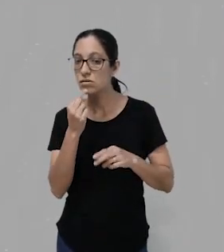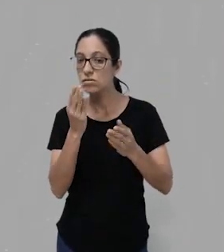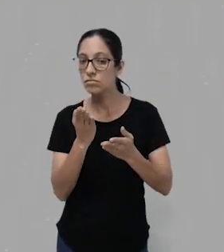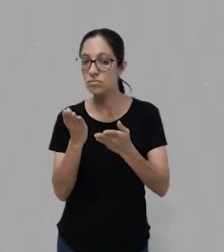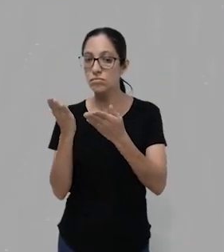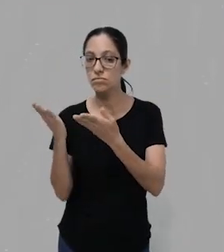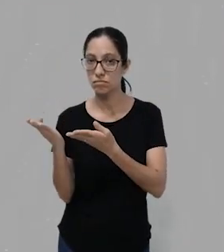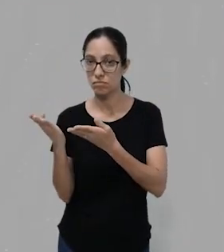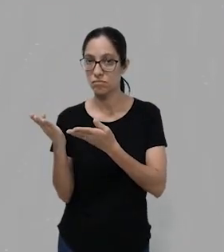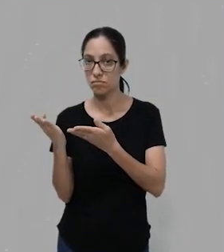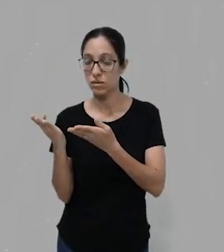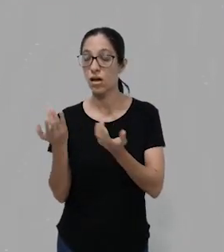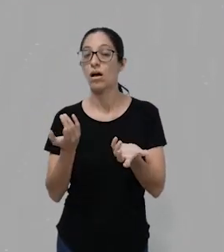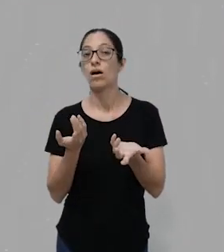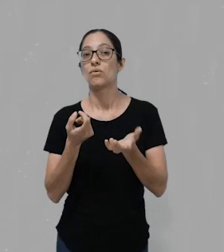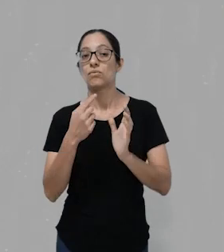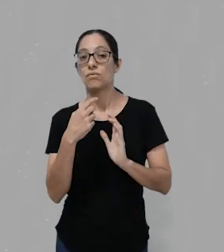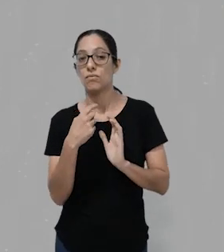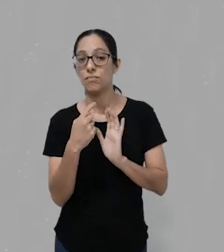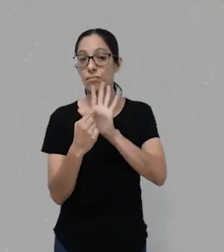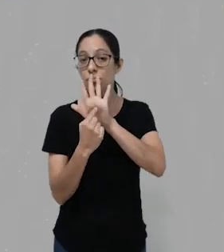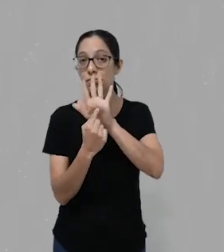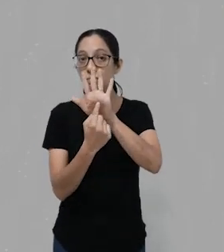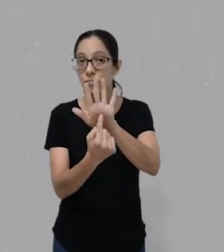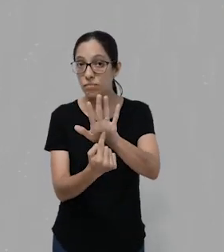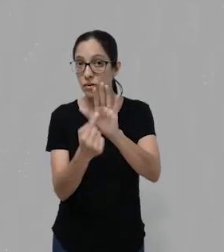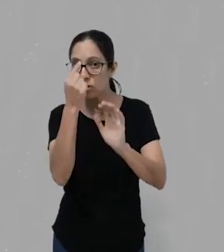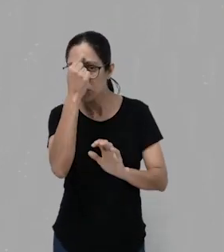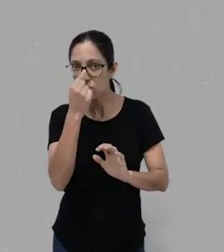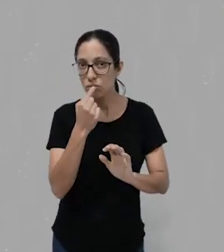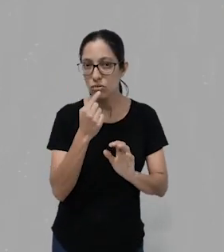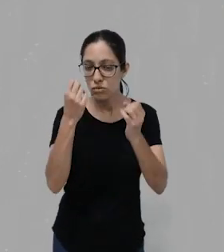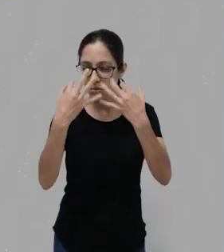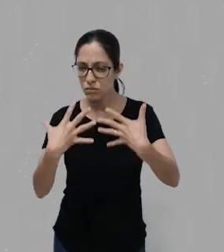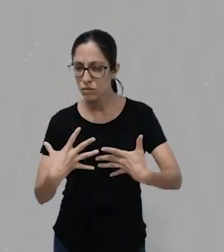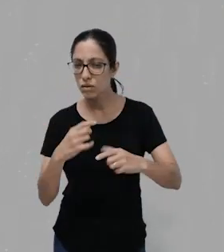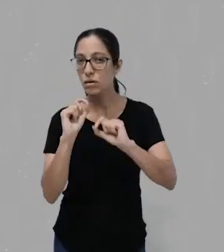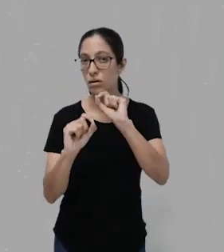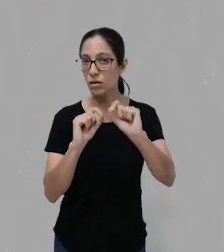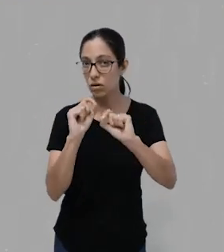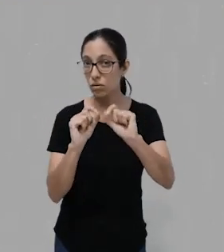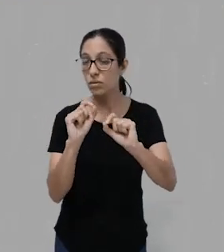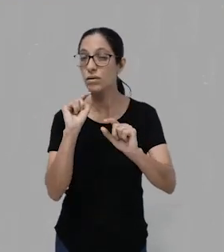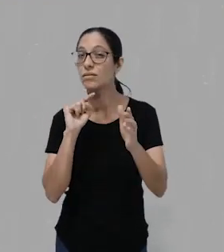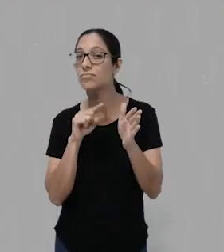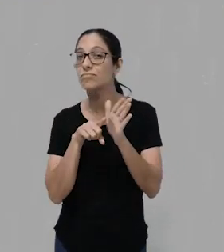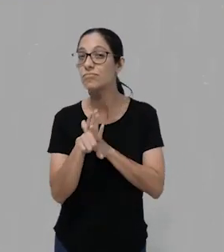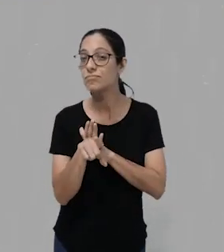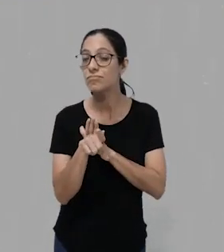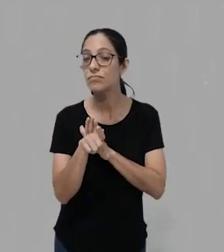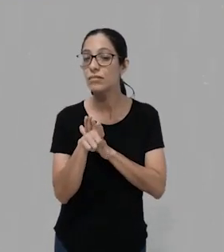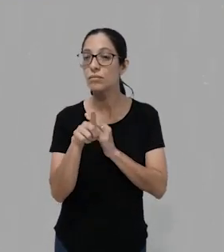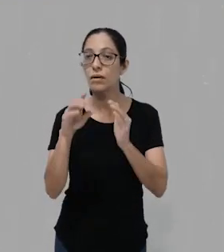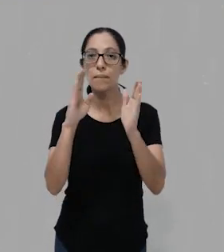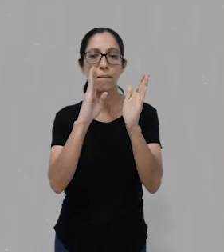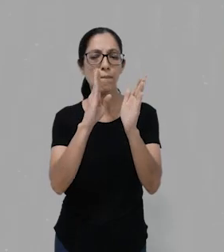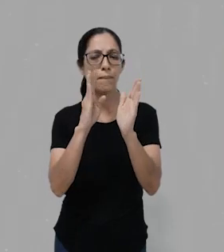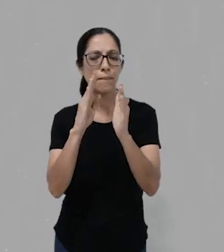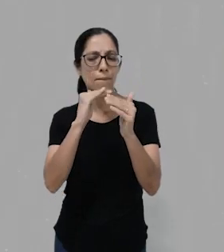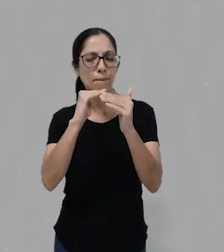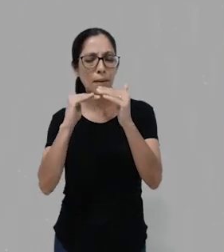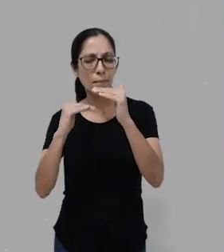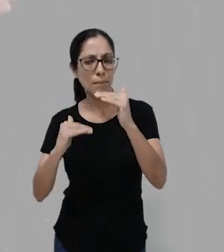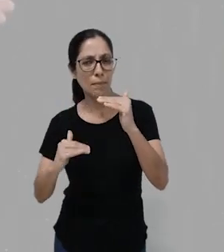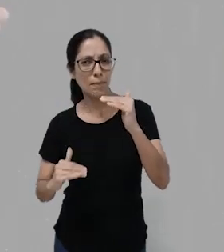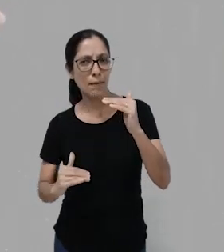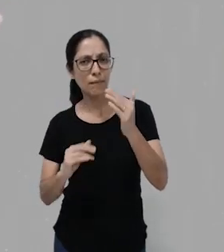Eu estou falando de drogas e a imagem que eu coloquei aqui para vocês é o quê? É uma prateleira de farmácia com